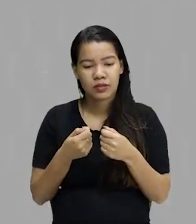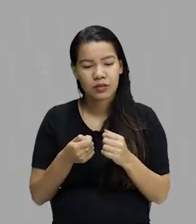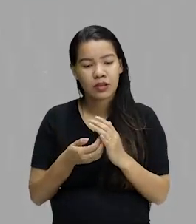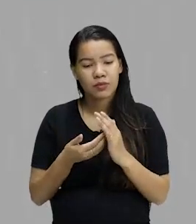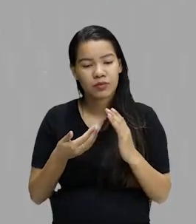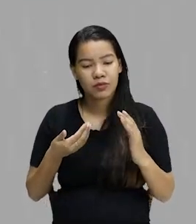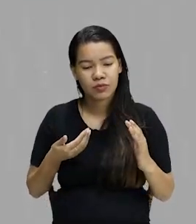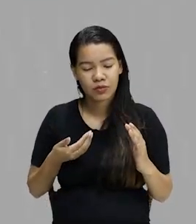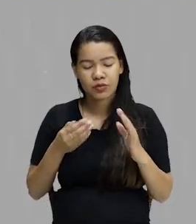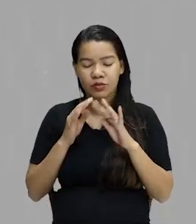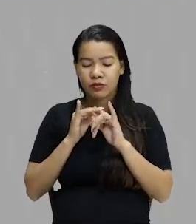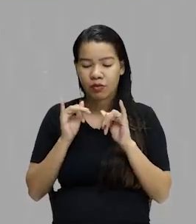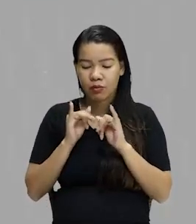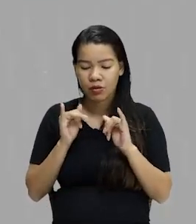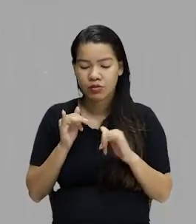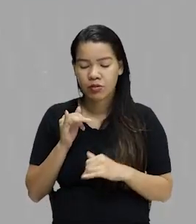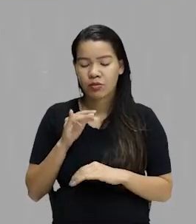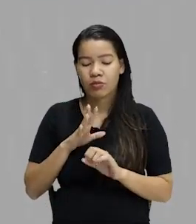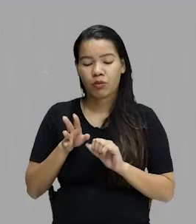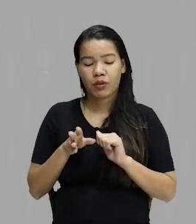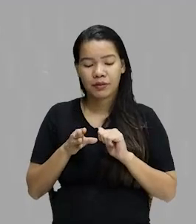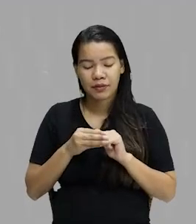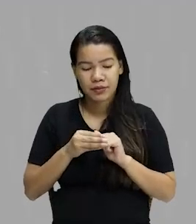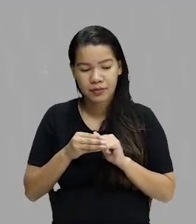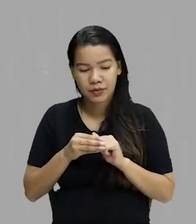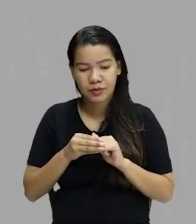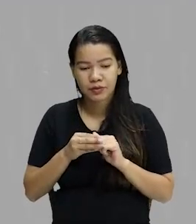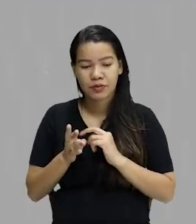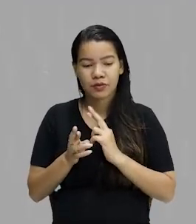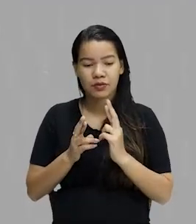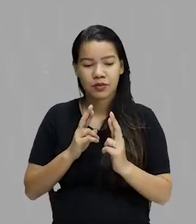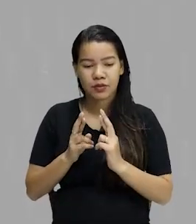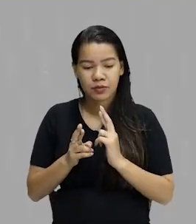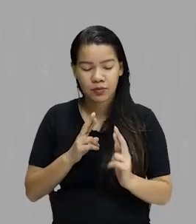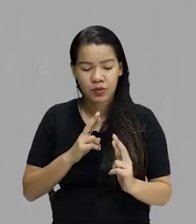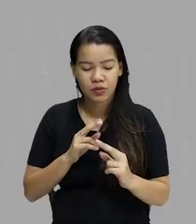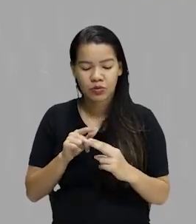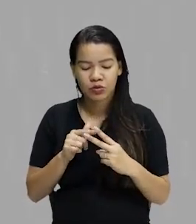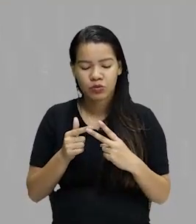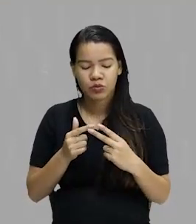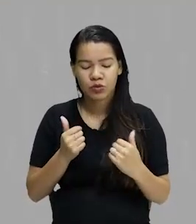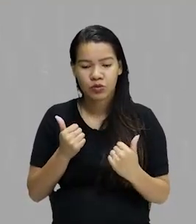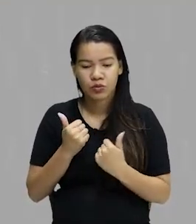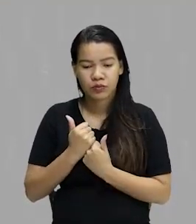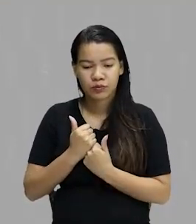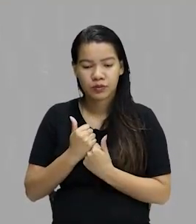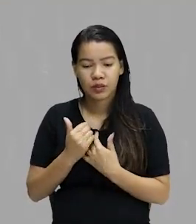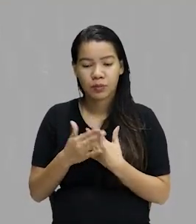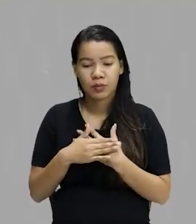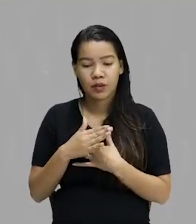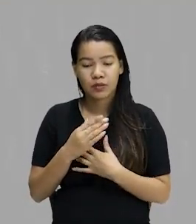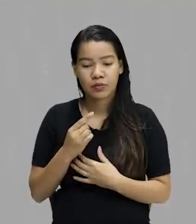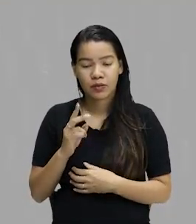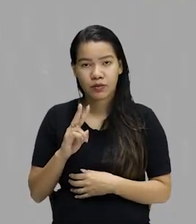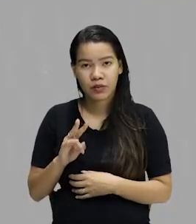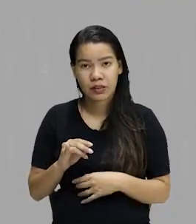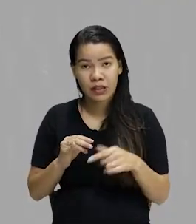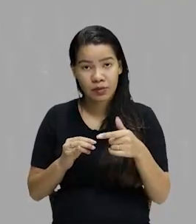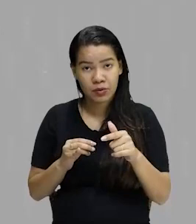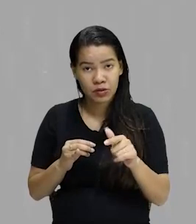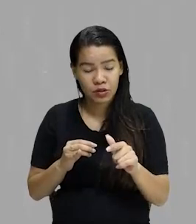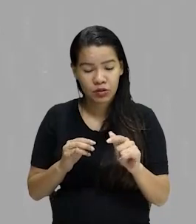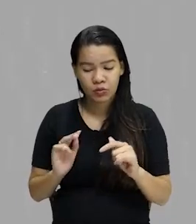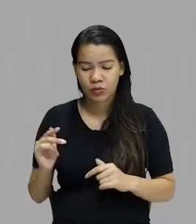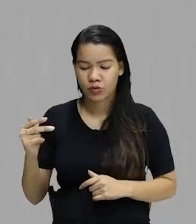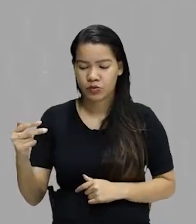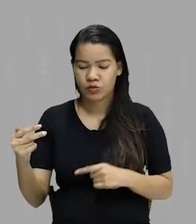aquela informação, aquele conhecimento, certo, de reações de dupla troca. Então, mais uma vez, positivo de